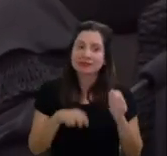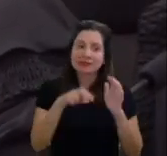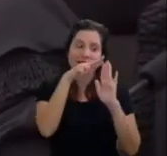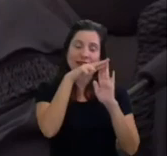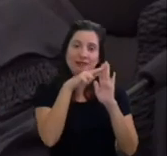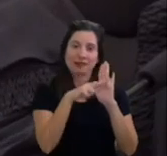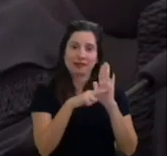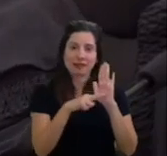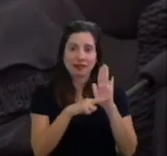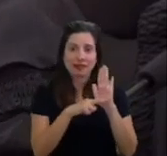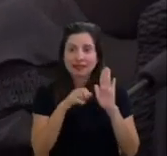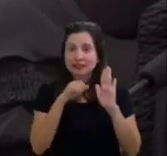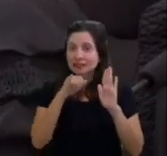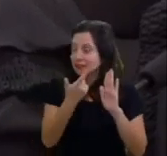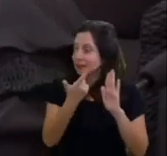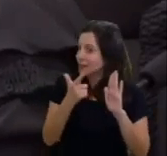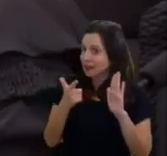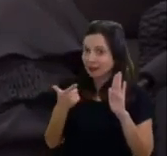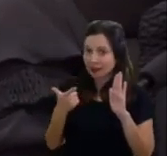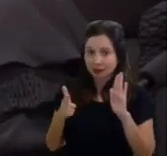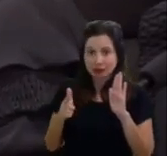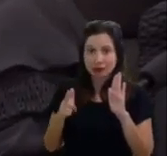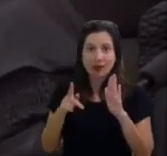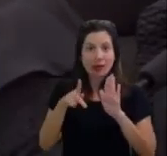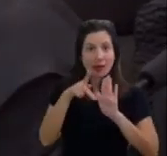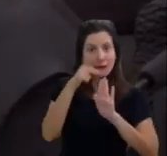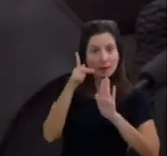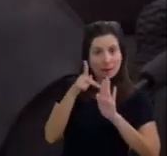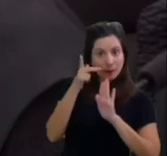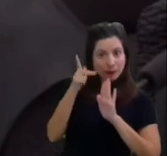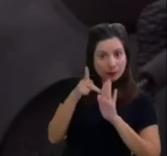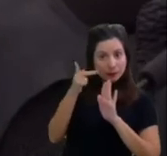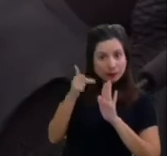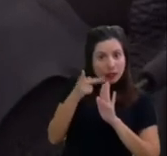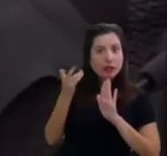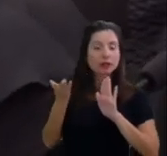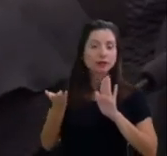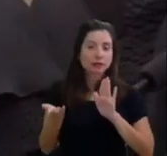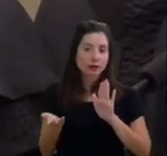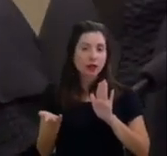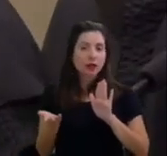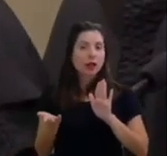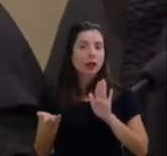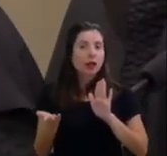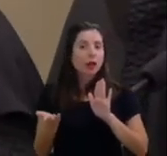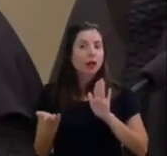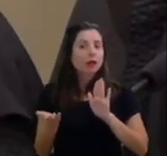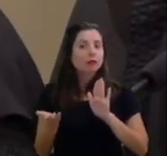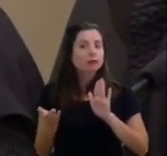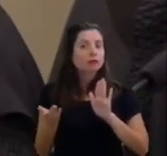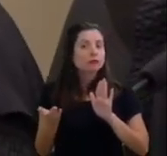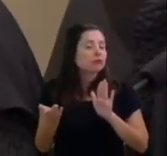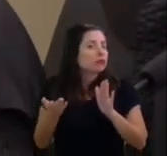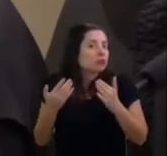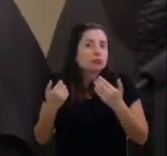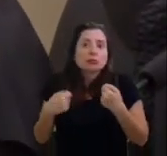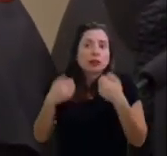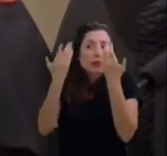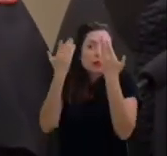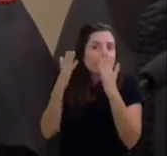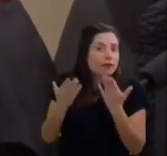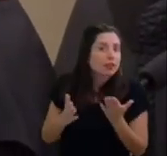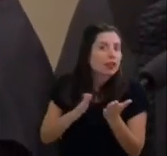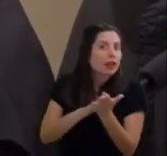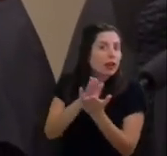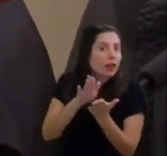Não haver nenhum critério importaria, com a devida vênia, abster-se de investigar a realização dessas despesas. Por isso que é